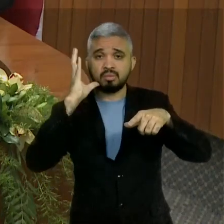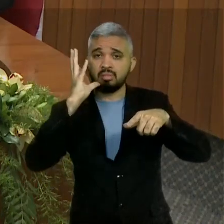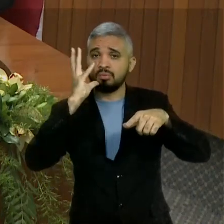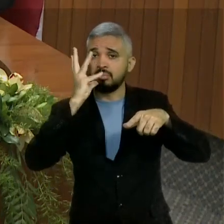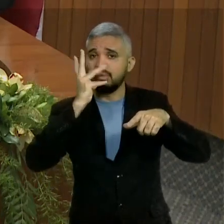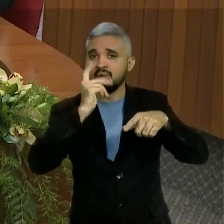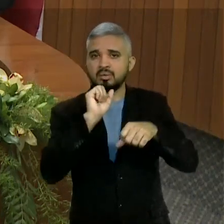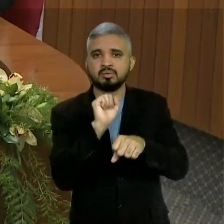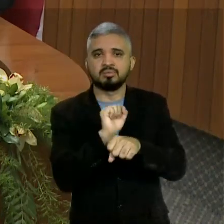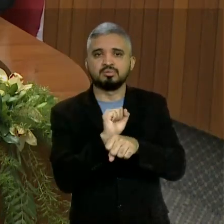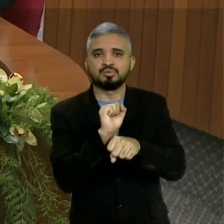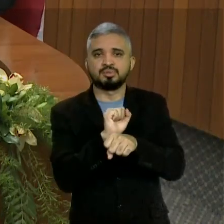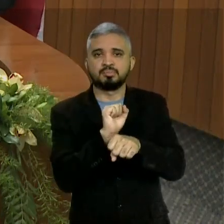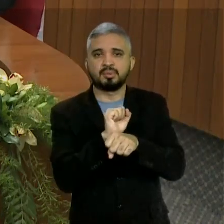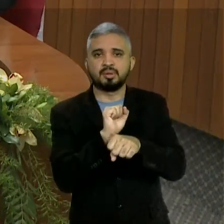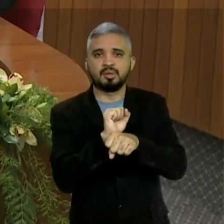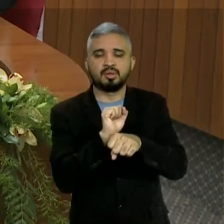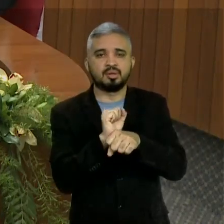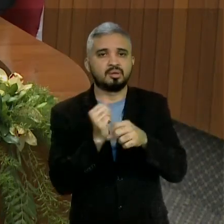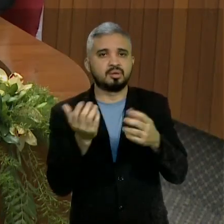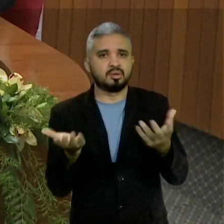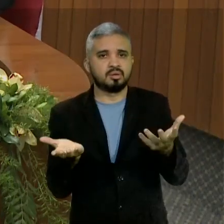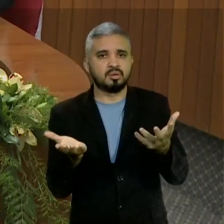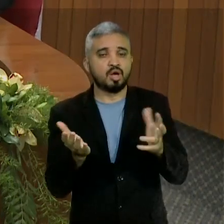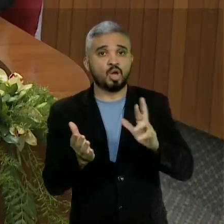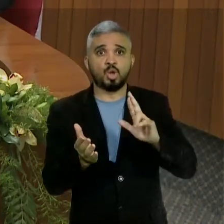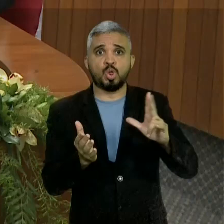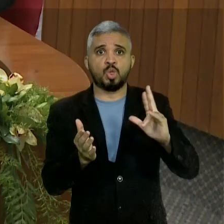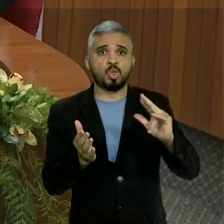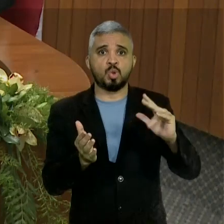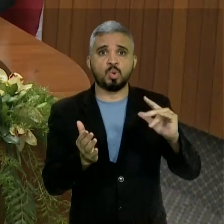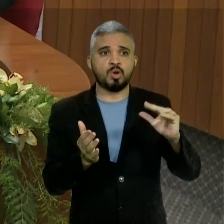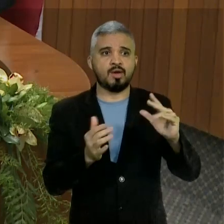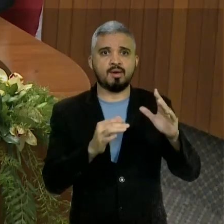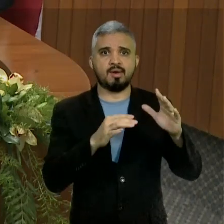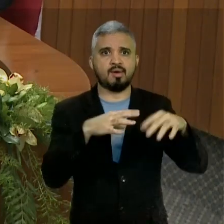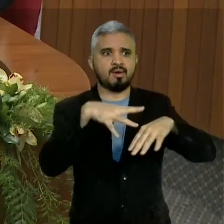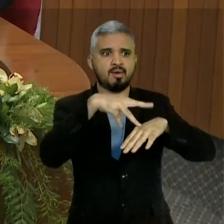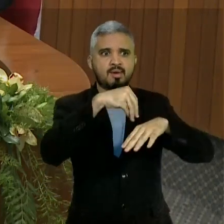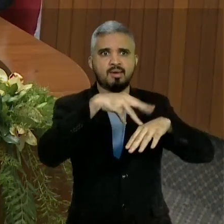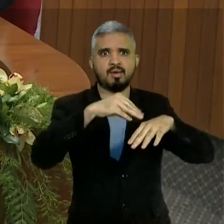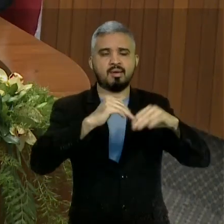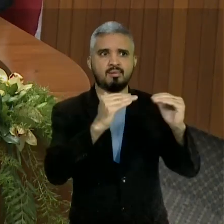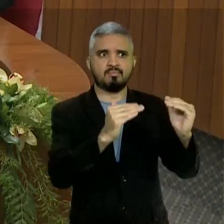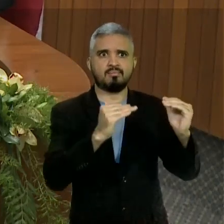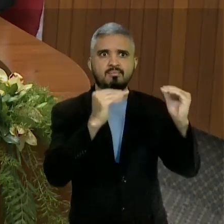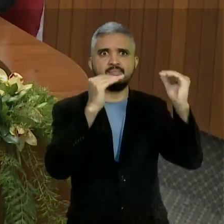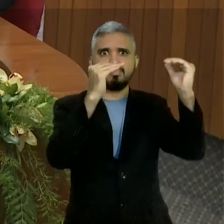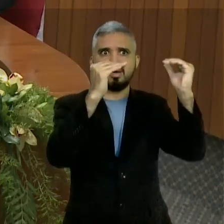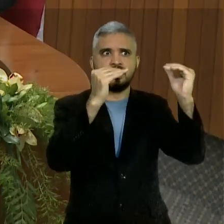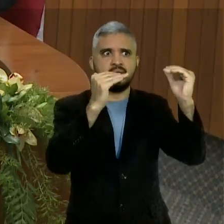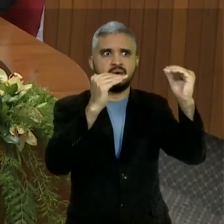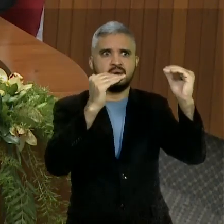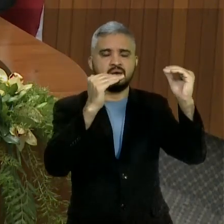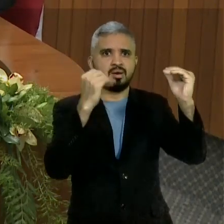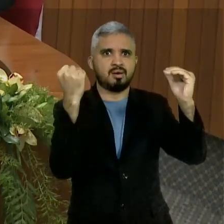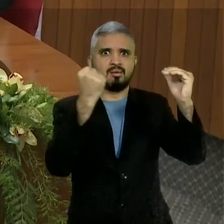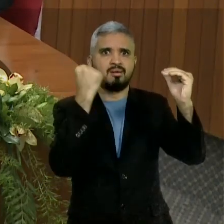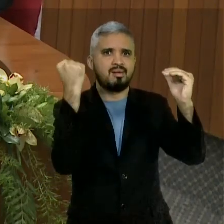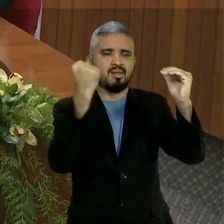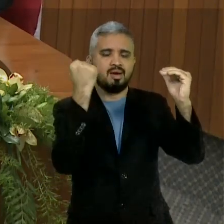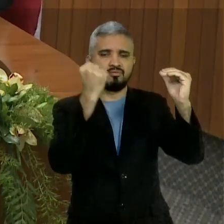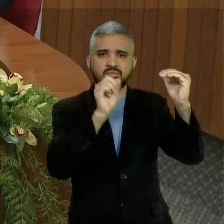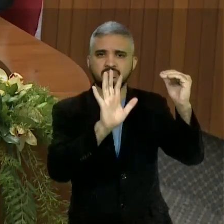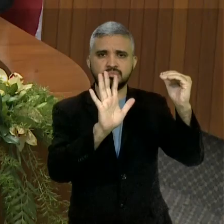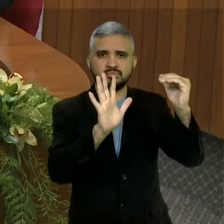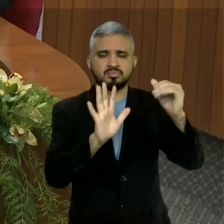anjo tomografia nós não estamos falando de um petct nós não estamos falando de nada mais grave nós